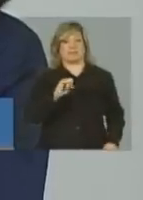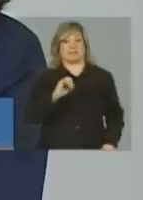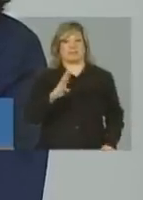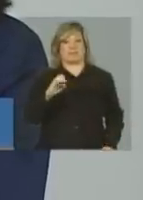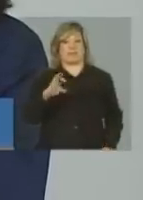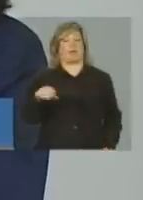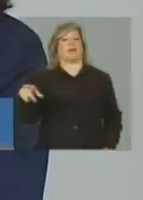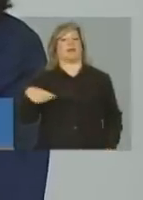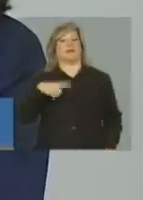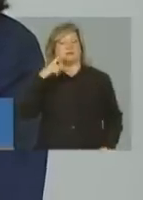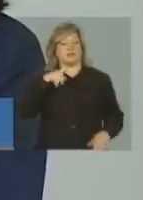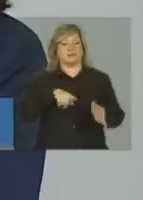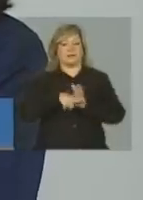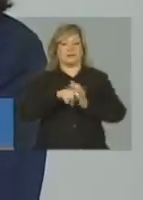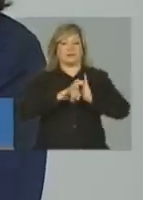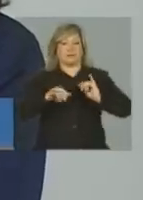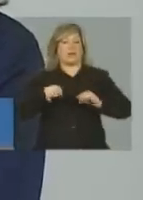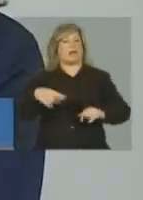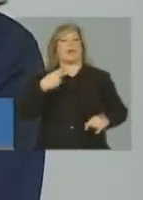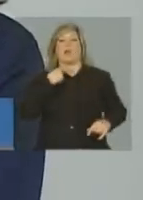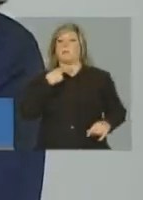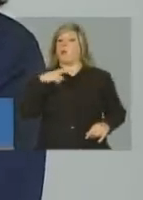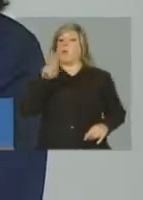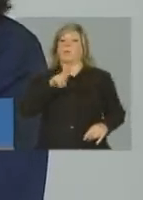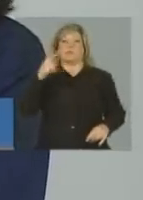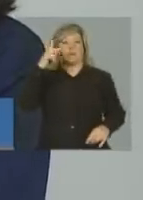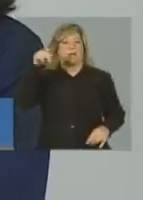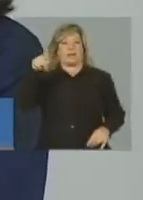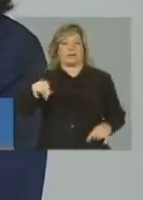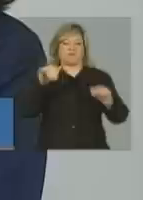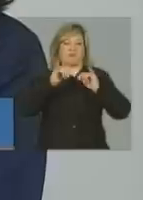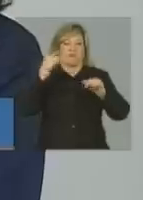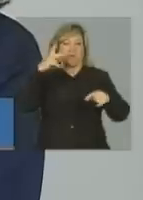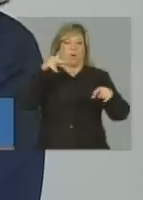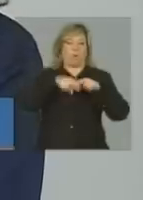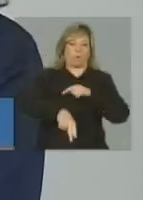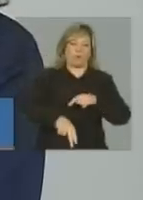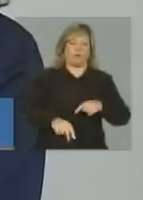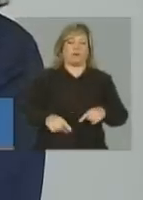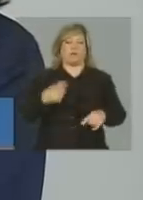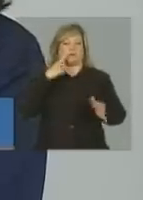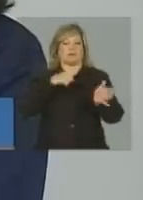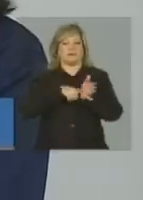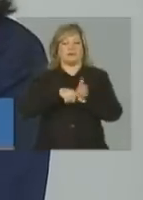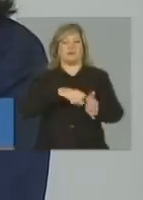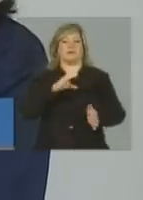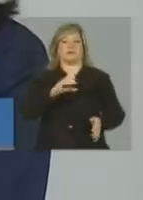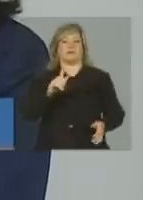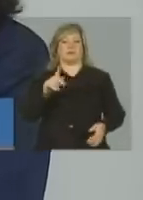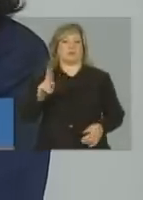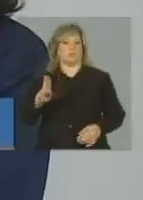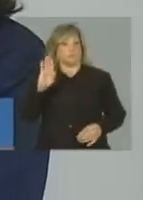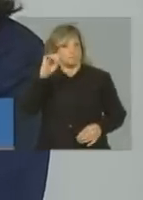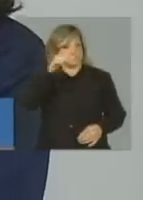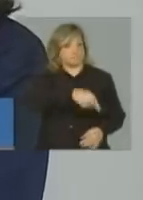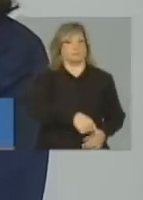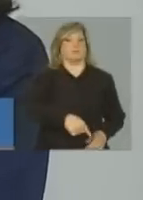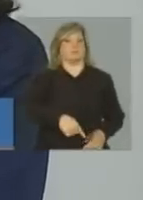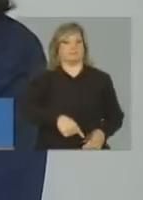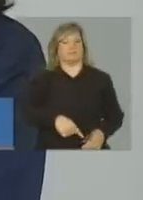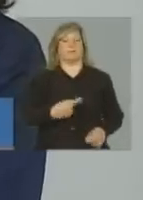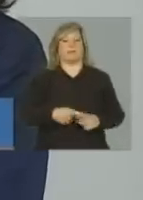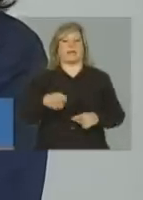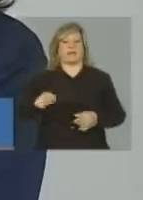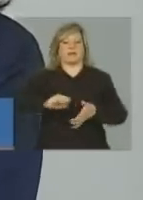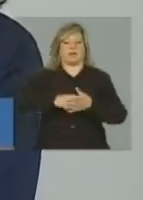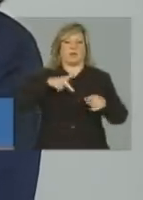Cidadão, ela não pode ser utilizada para os cancelamentos em detrimento das fiscalizações da CGU. E sim, o motivo do